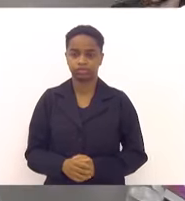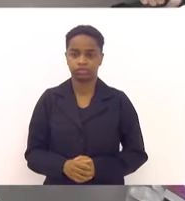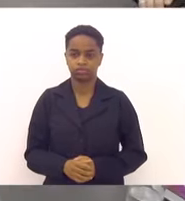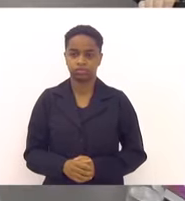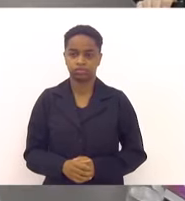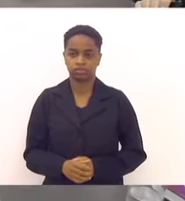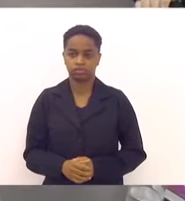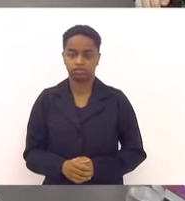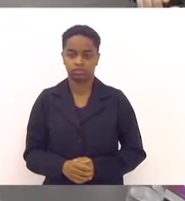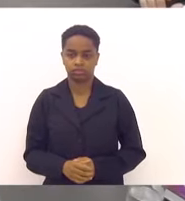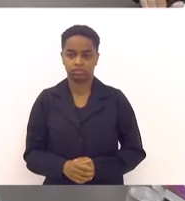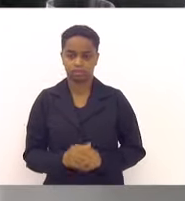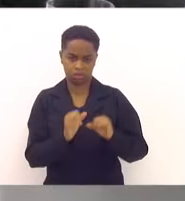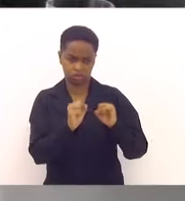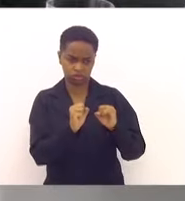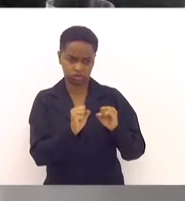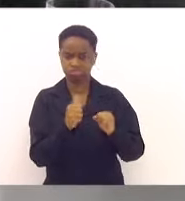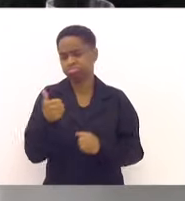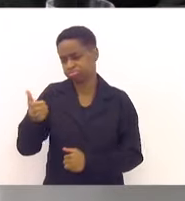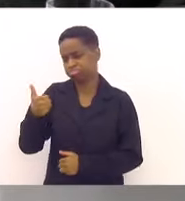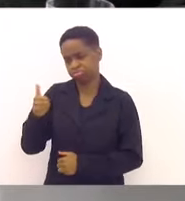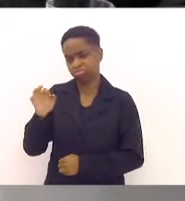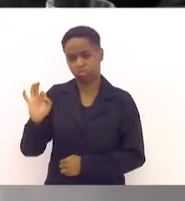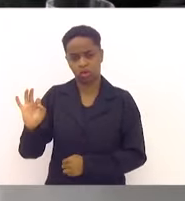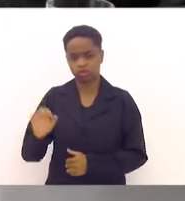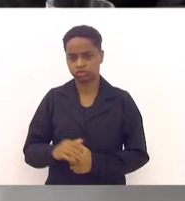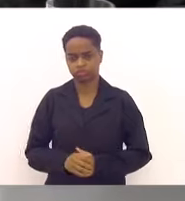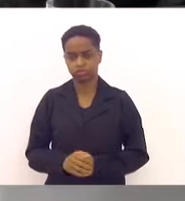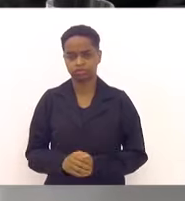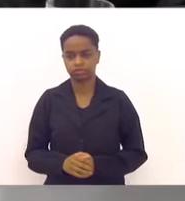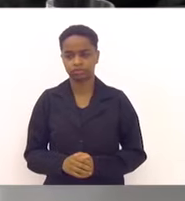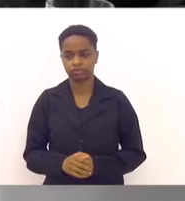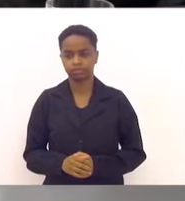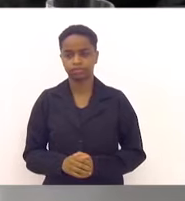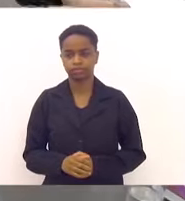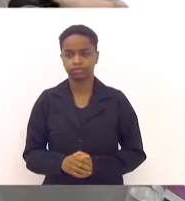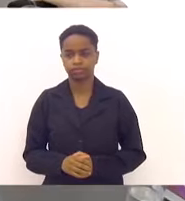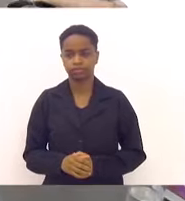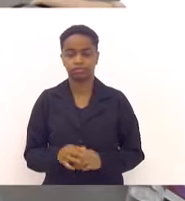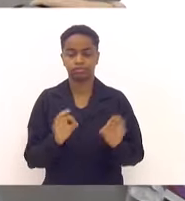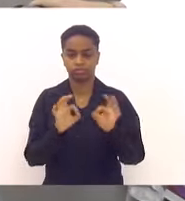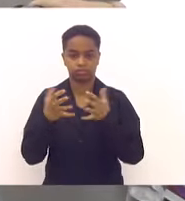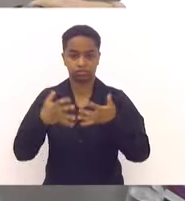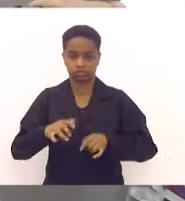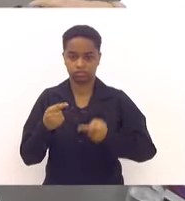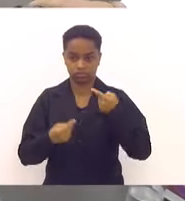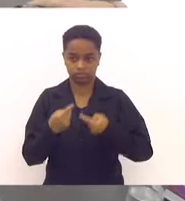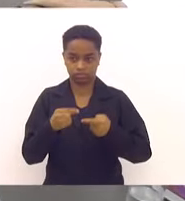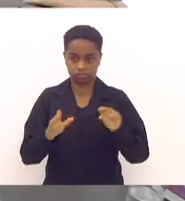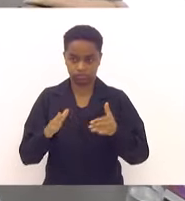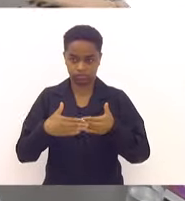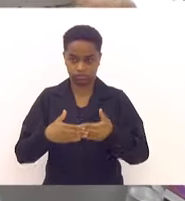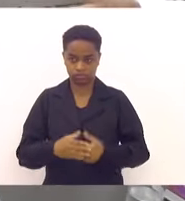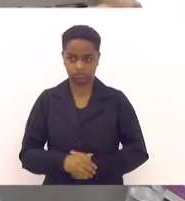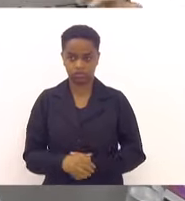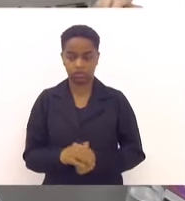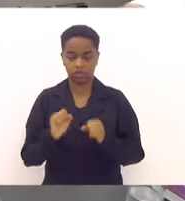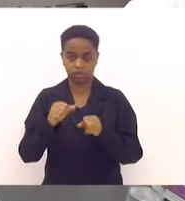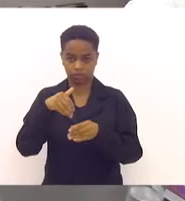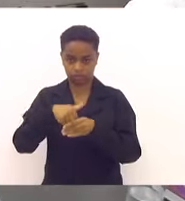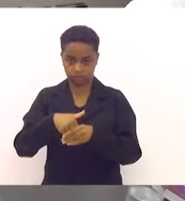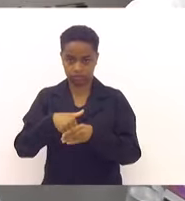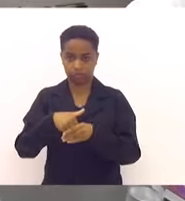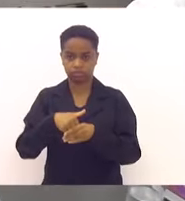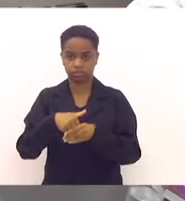Muito bom. Pode ser dessa forma, deputado? Pode, claro. Perfeito. Então, não havendo quem queira discutir, encerrada a discussão, em